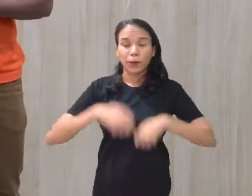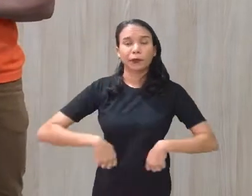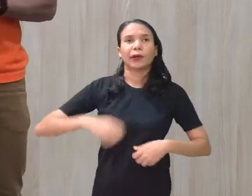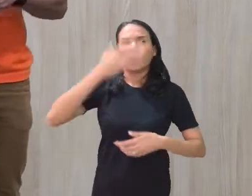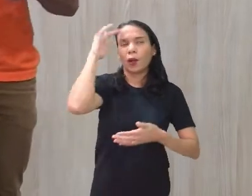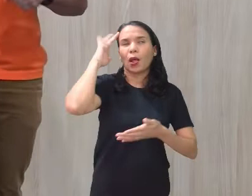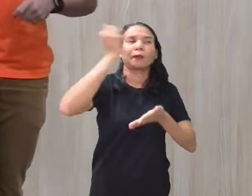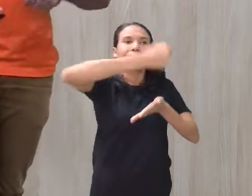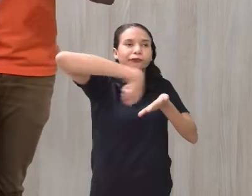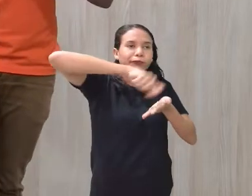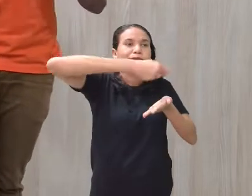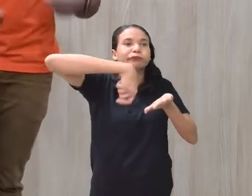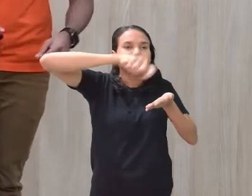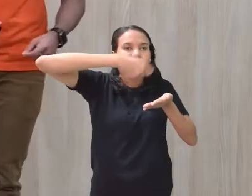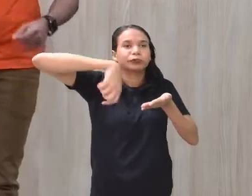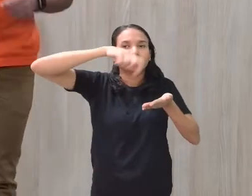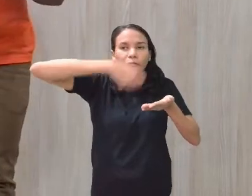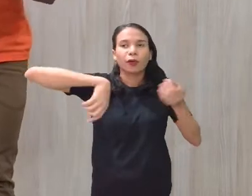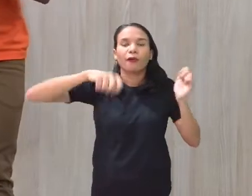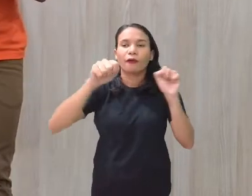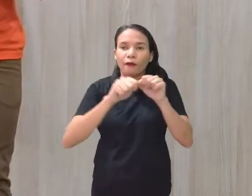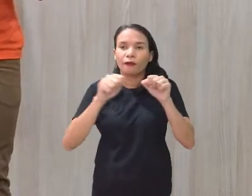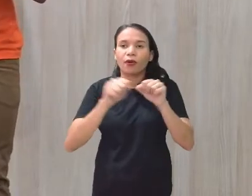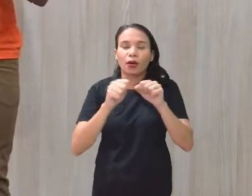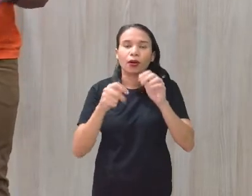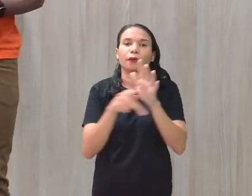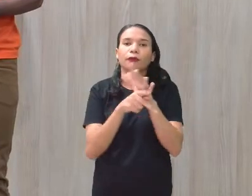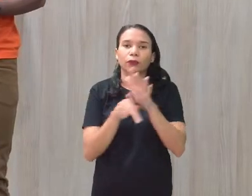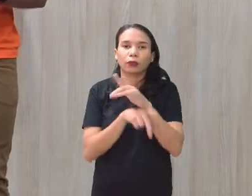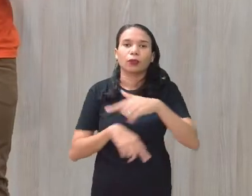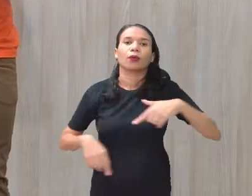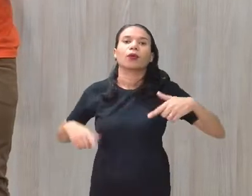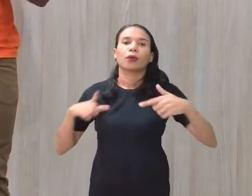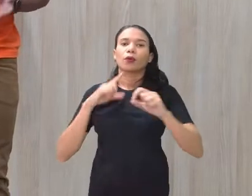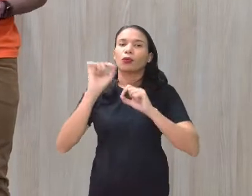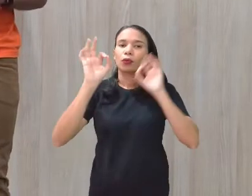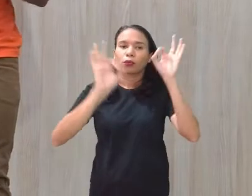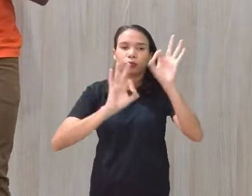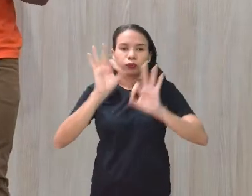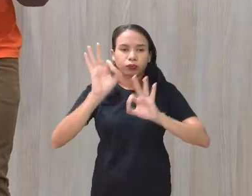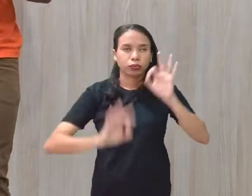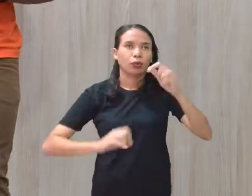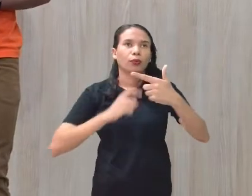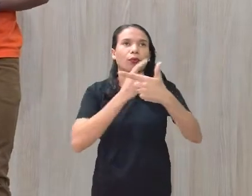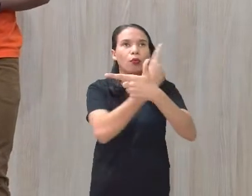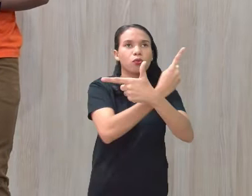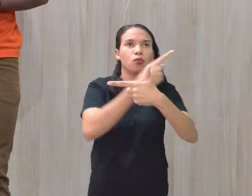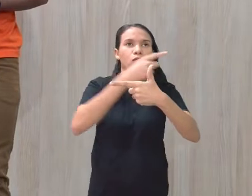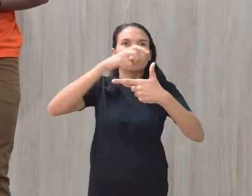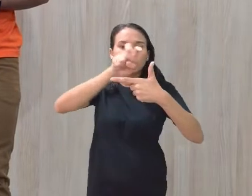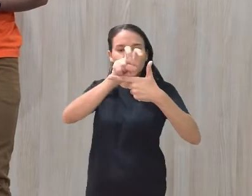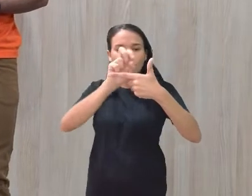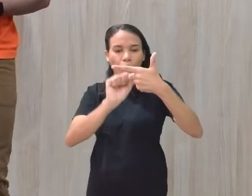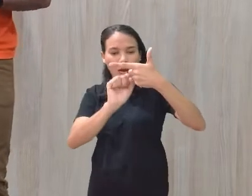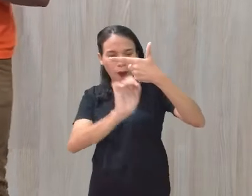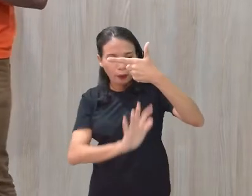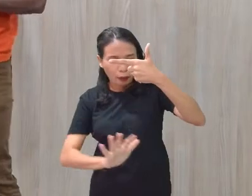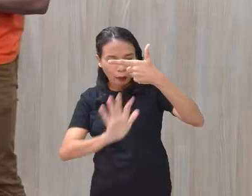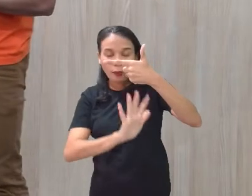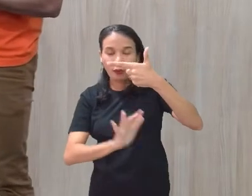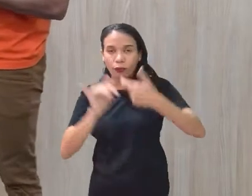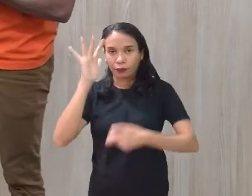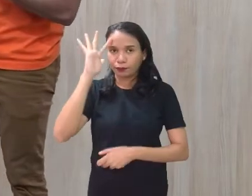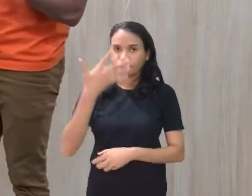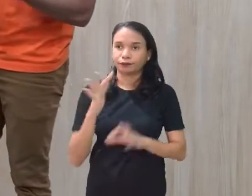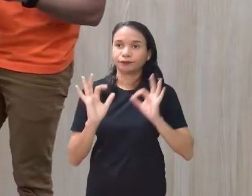munheca, você pode ir montar a expressão lá, armar a conta e resolver, certo? Então vamos